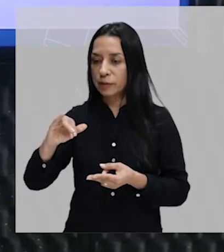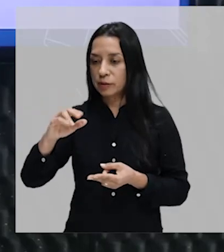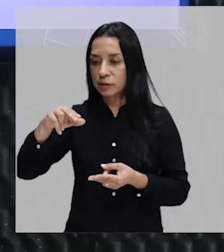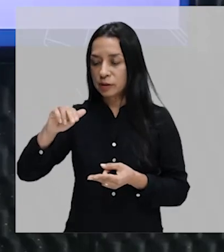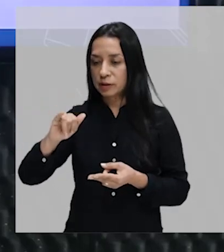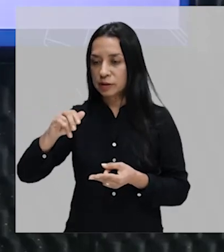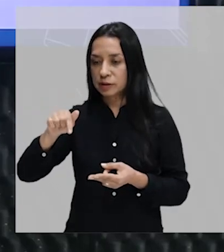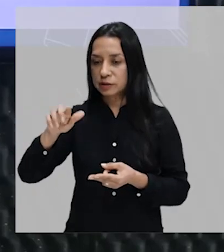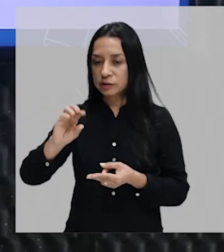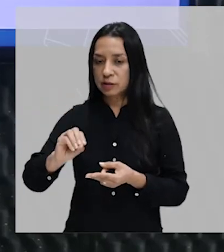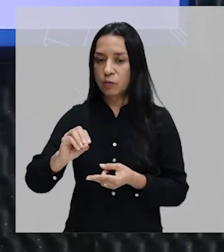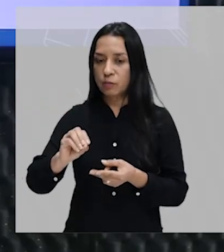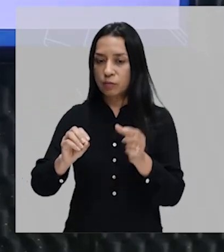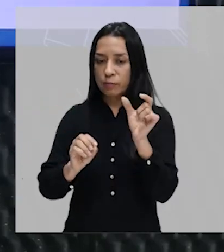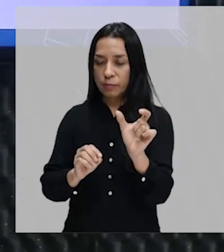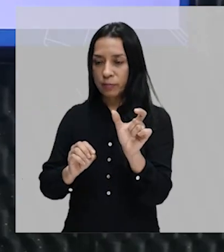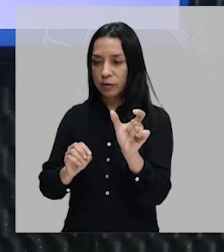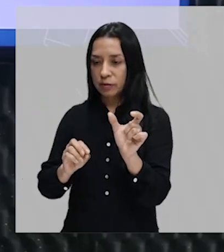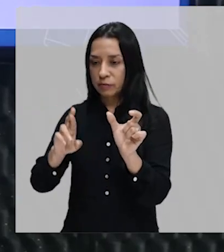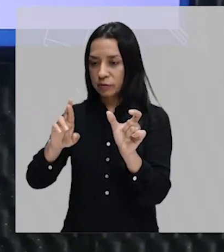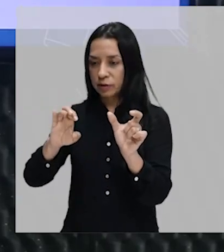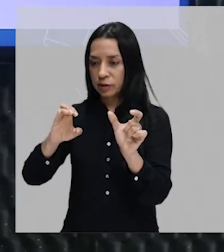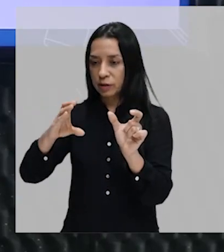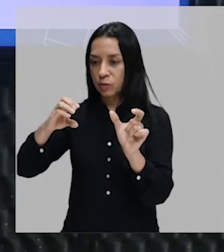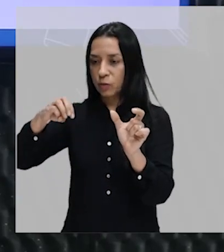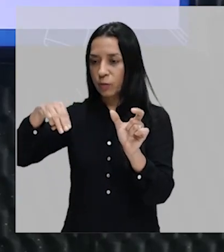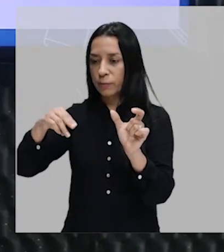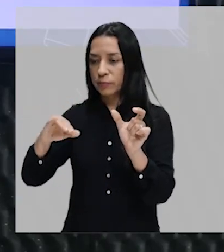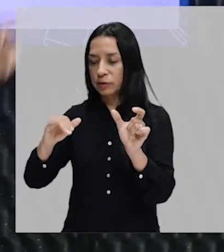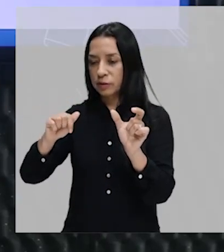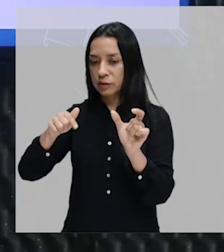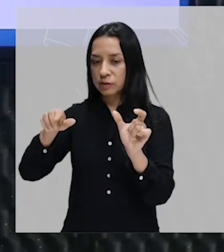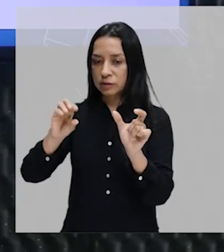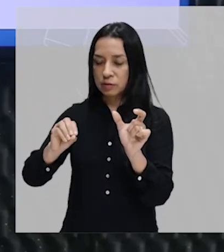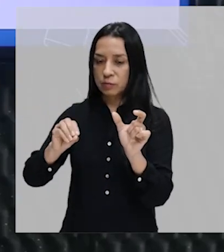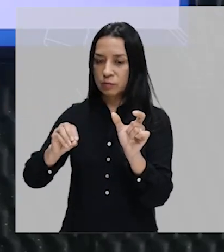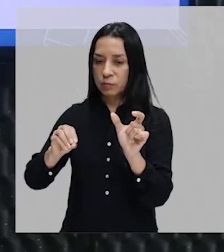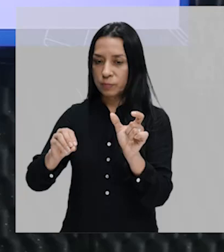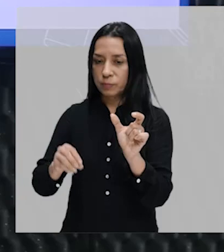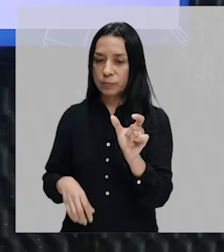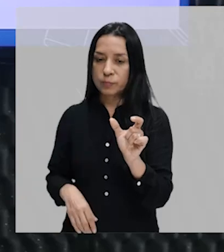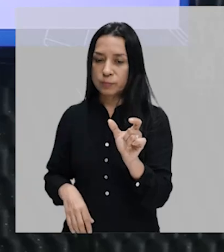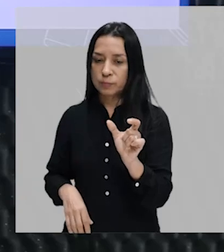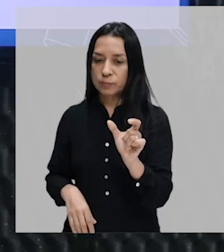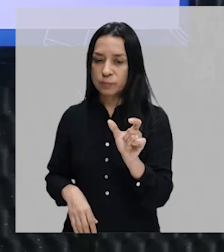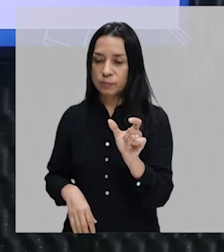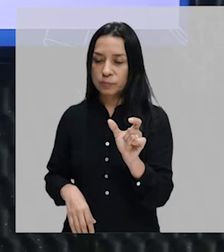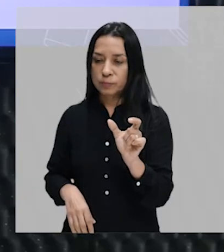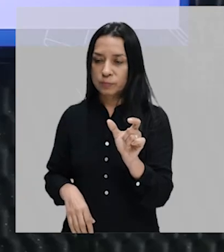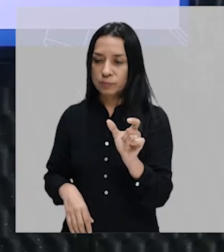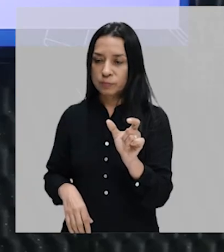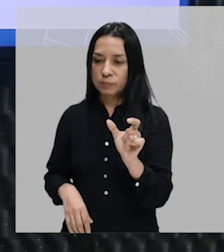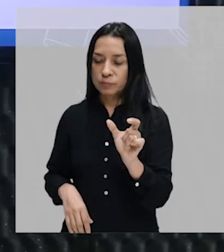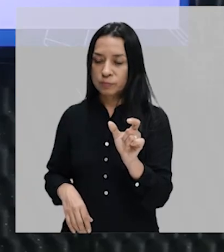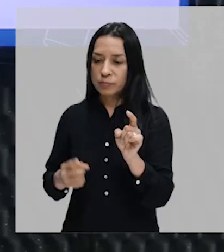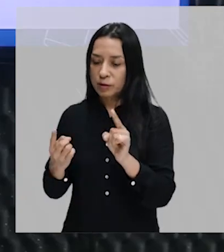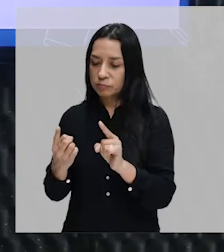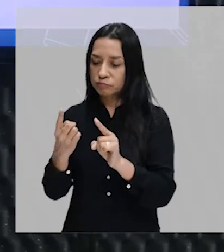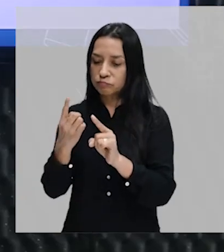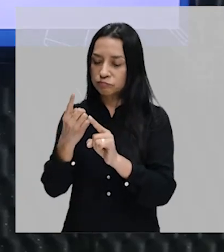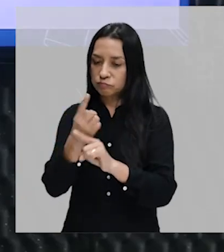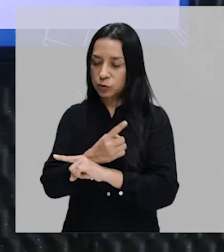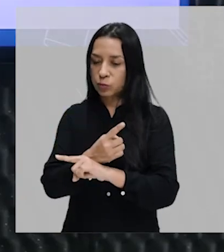tá? Essa palavra recombinação também pode se chamar de crossing over. Crossing over é a troca de